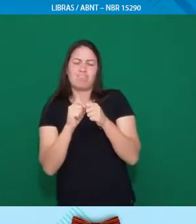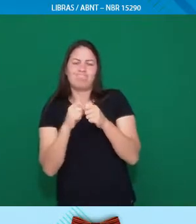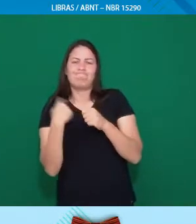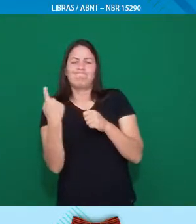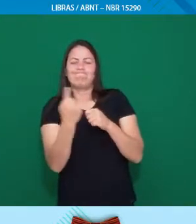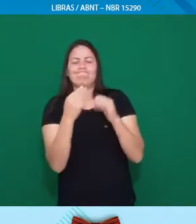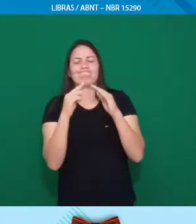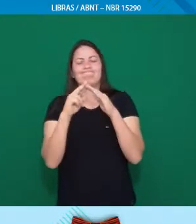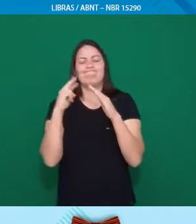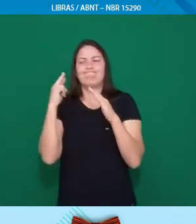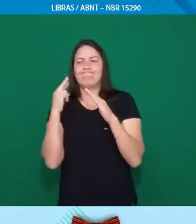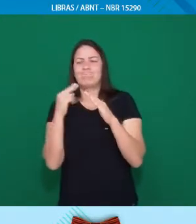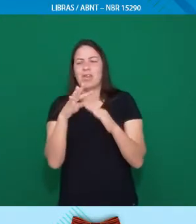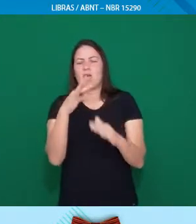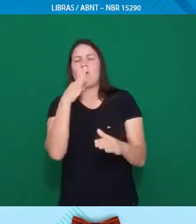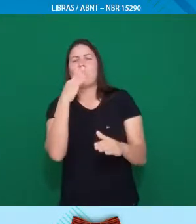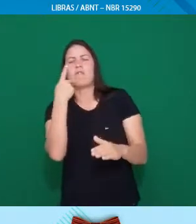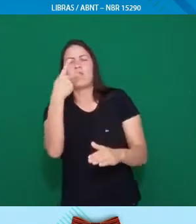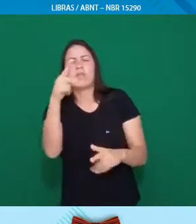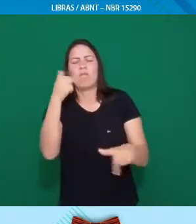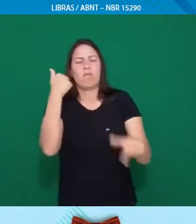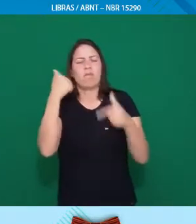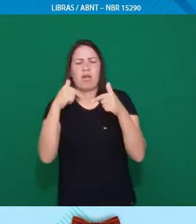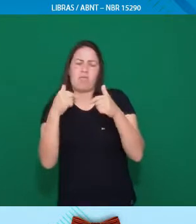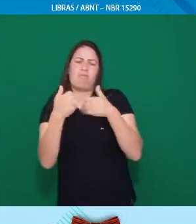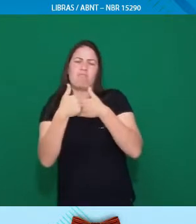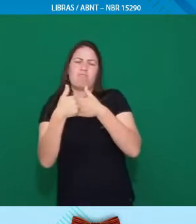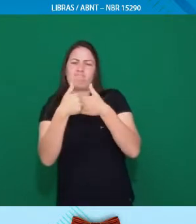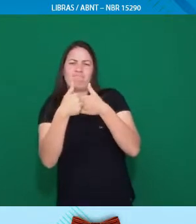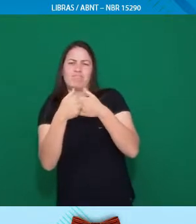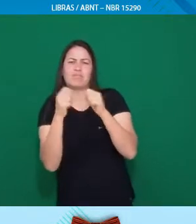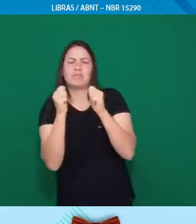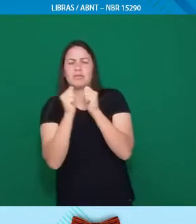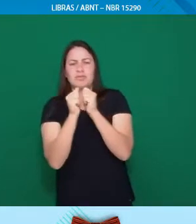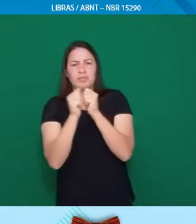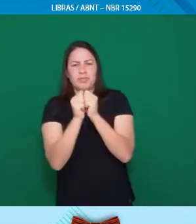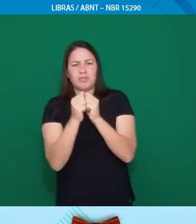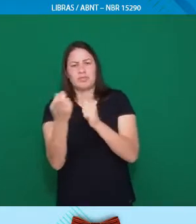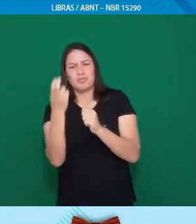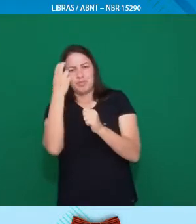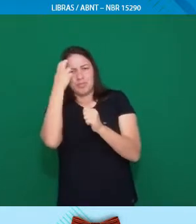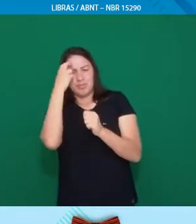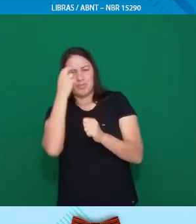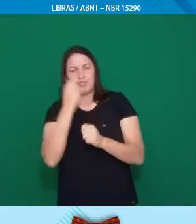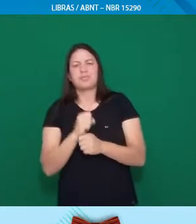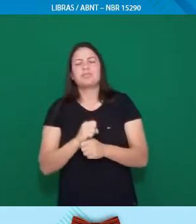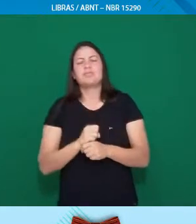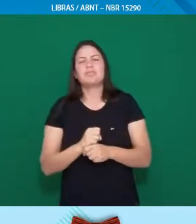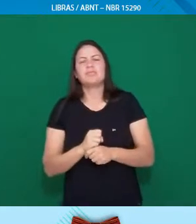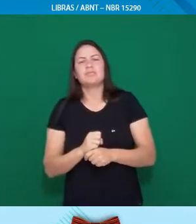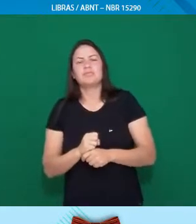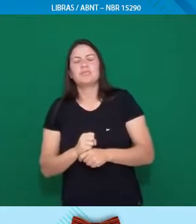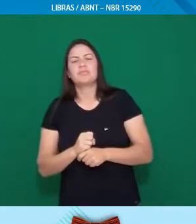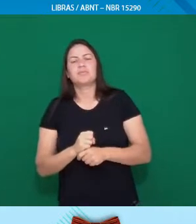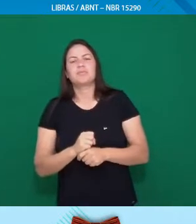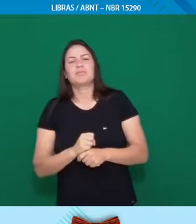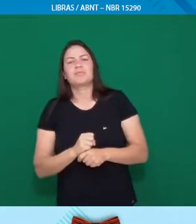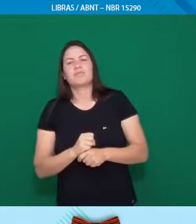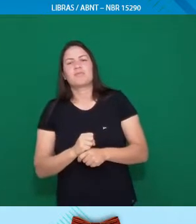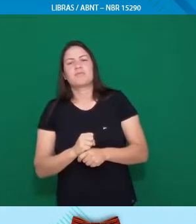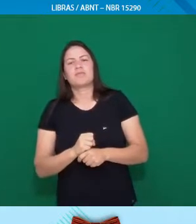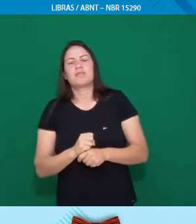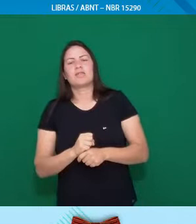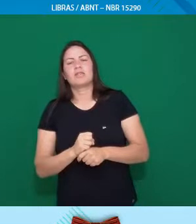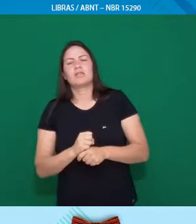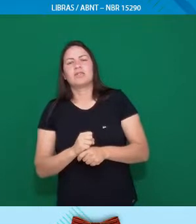fazer a câmara de vereadores era te reconhecer o teu trabalho que você desenvolveu o frente né a Fundação Cultural e